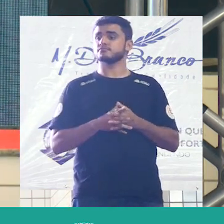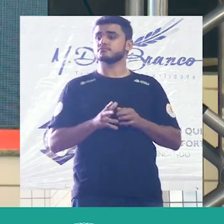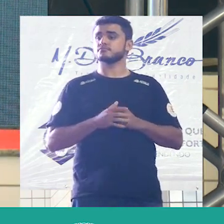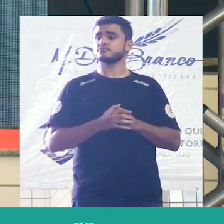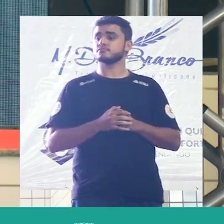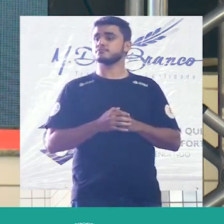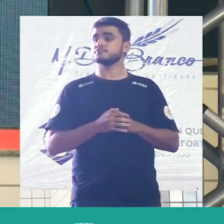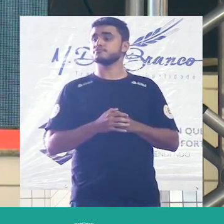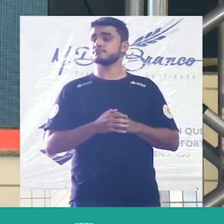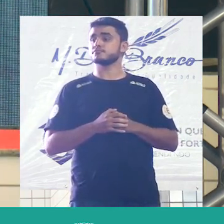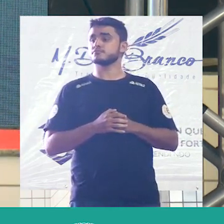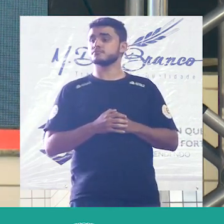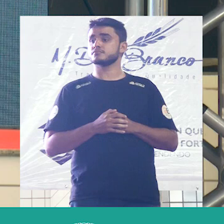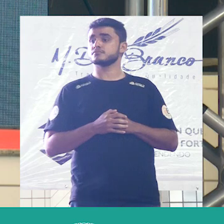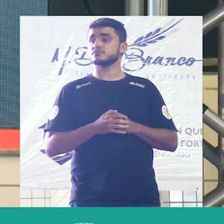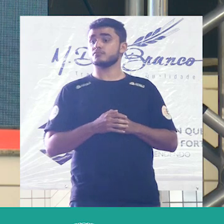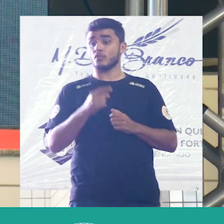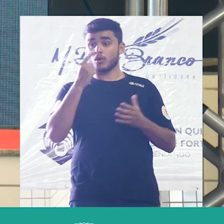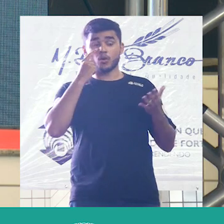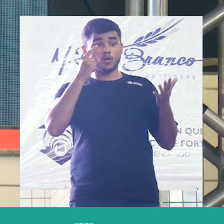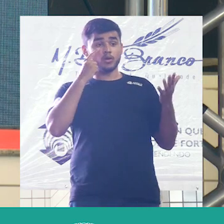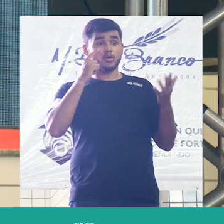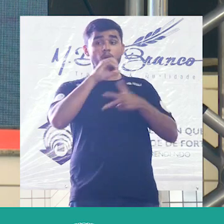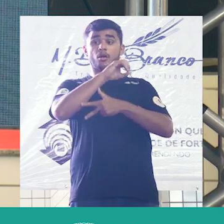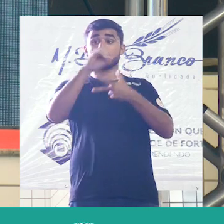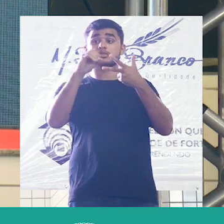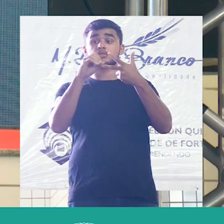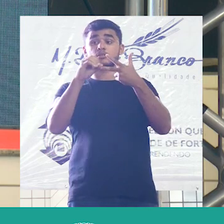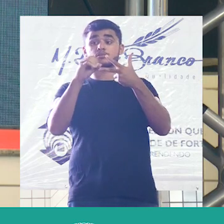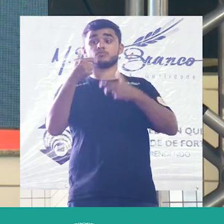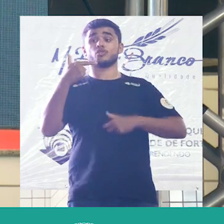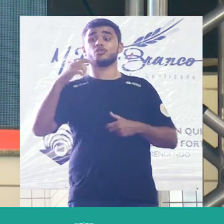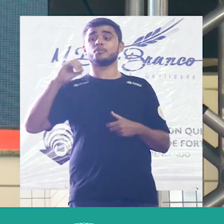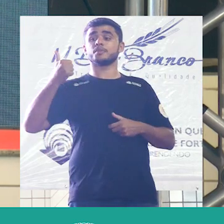Essa questão diz assim, prova do Enem de 2010.